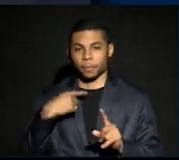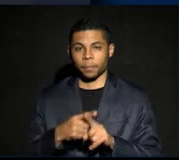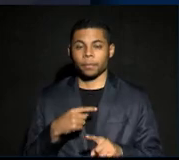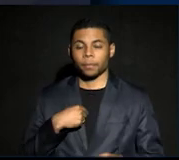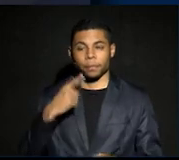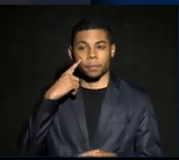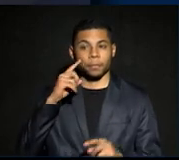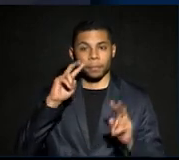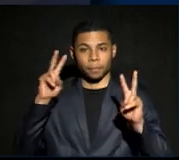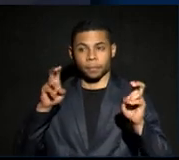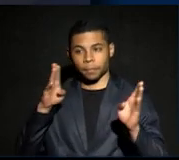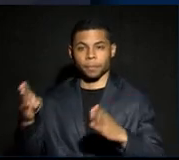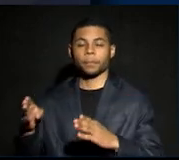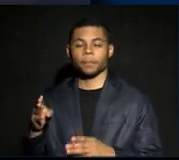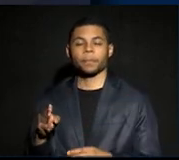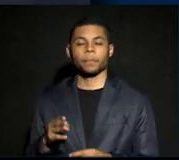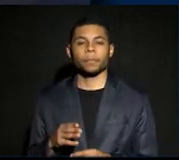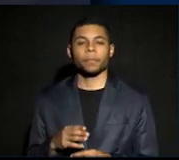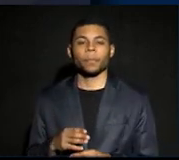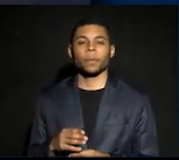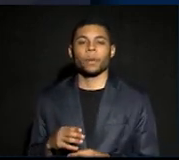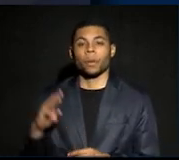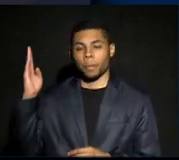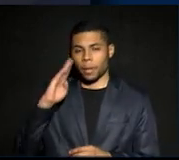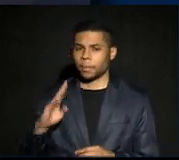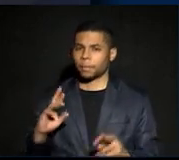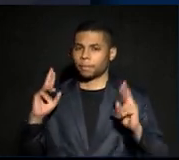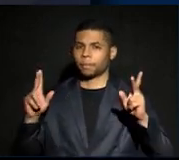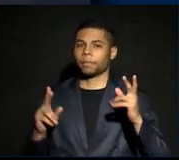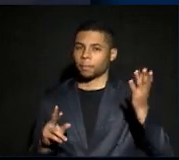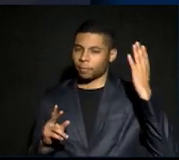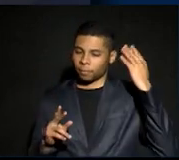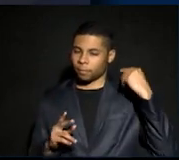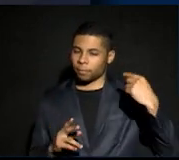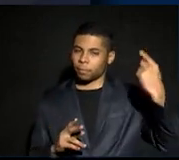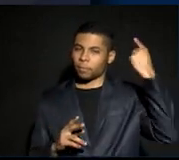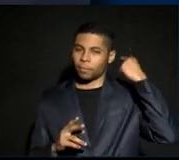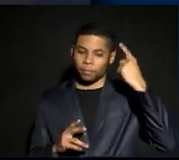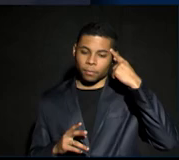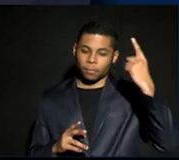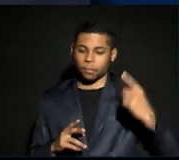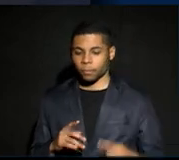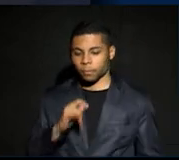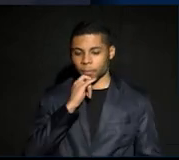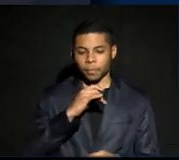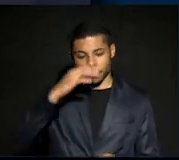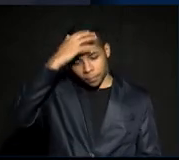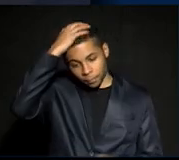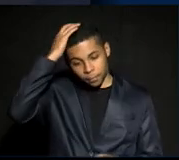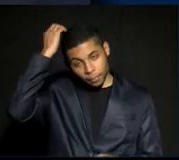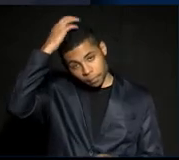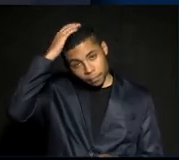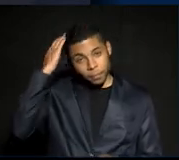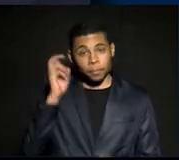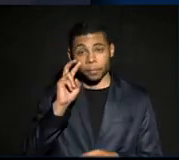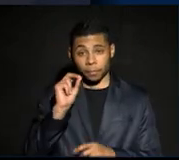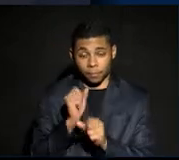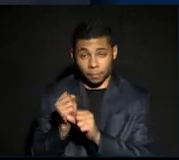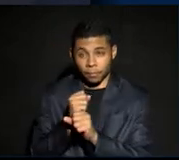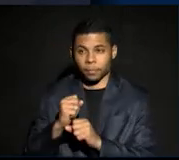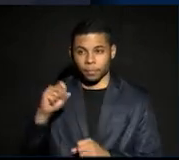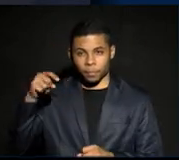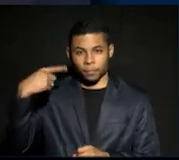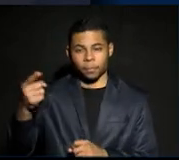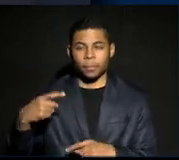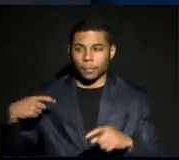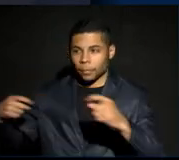para fundamentos, é bem diferente do que era o Brasil lá de trás, né? Vamos só lembrar que, em 50 anos pós-Segunda Guerra